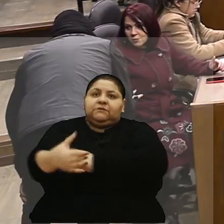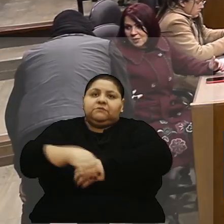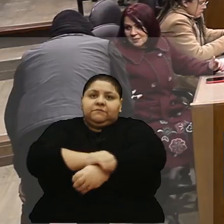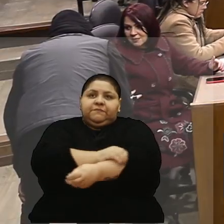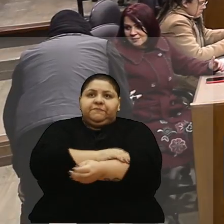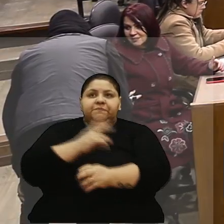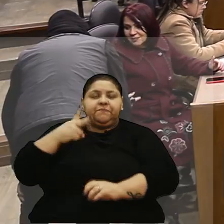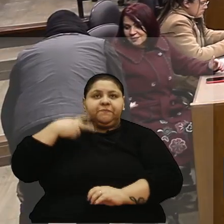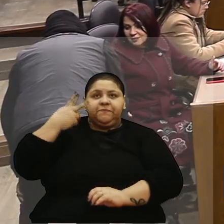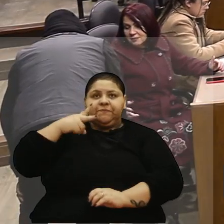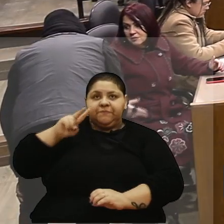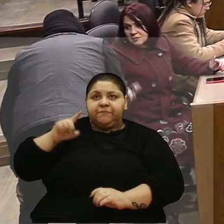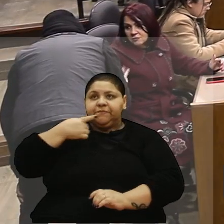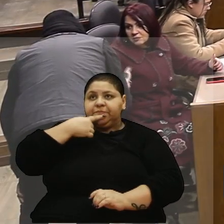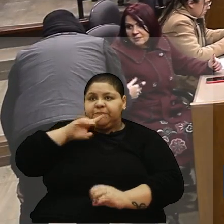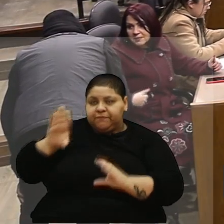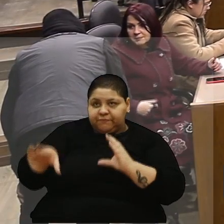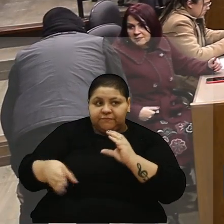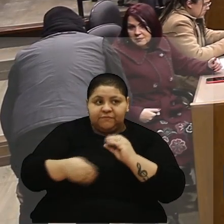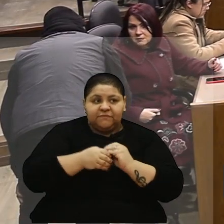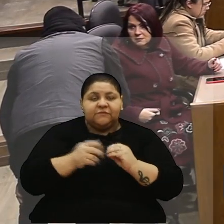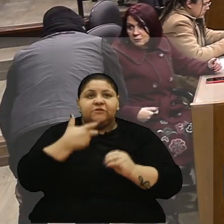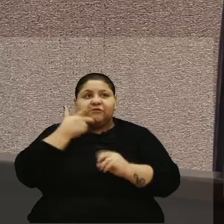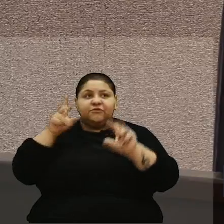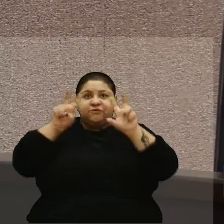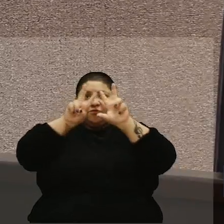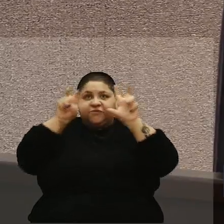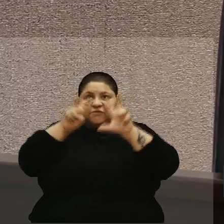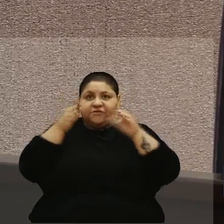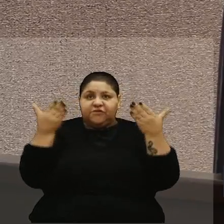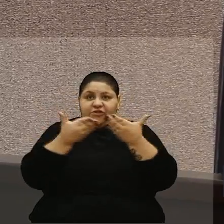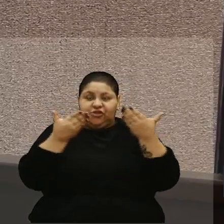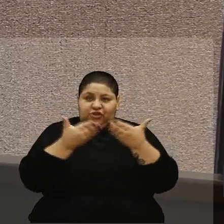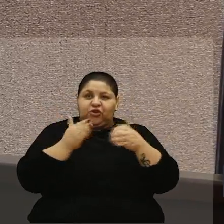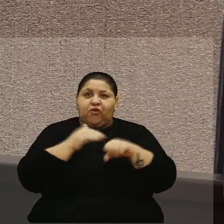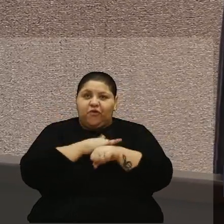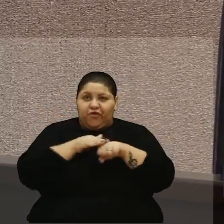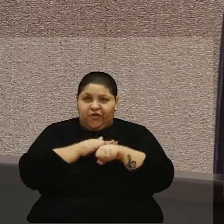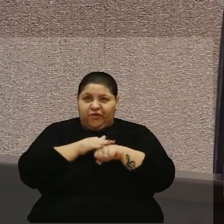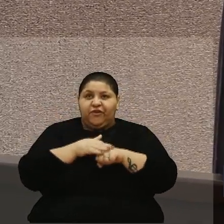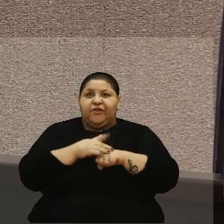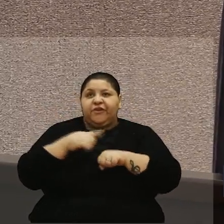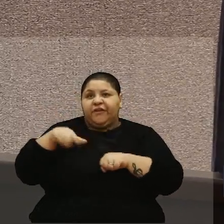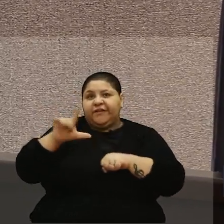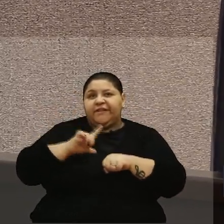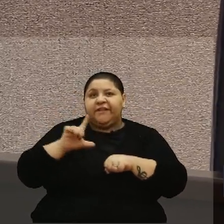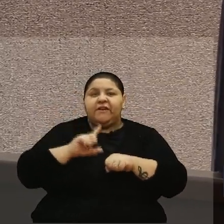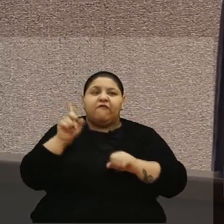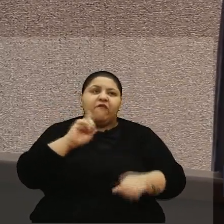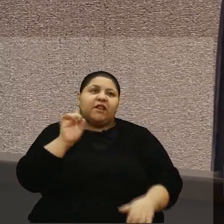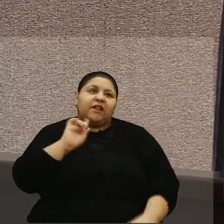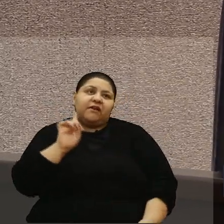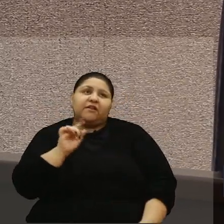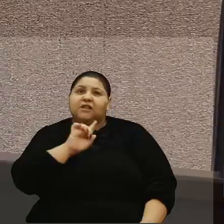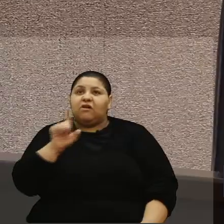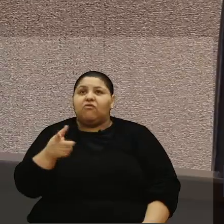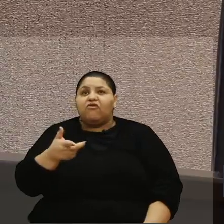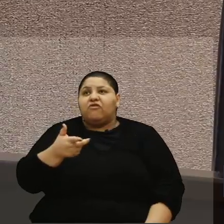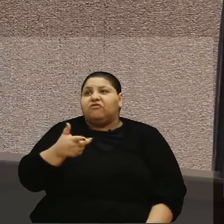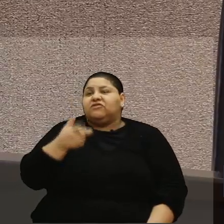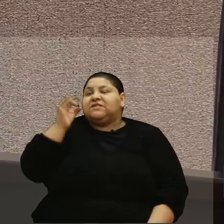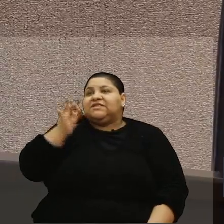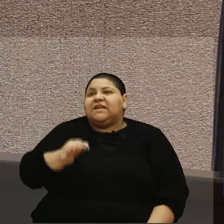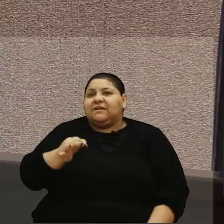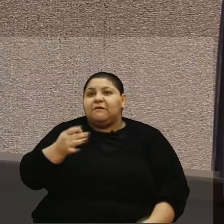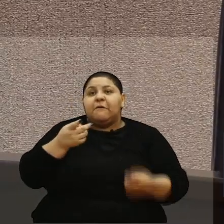Iago, parabéns pela sua fala, trazer o assunto, né? Nós vimos conversado aqui nos bastidores sobre isso, e por mais que alguém diga assim, não era o que ele queria dizer,